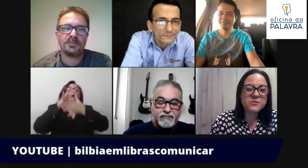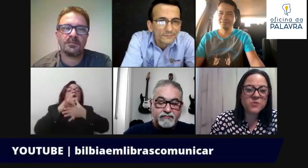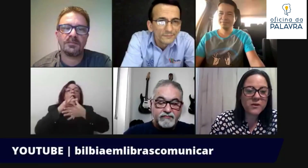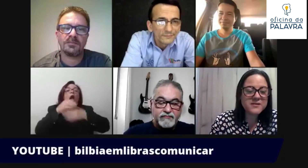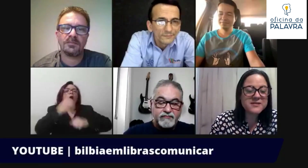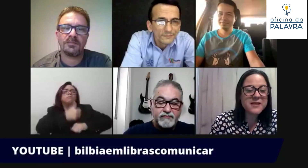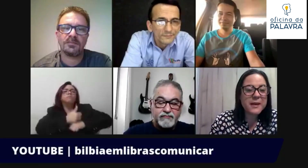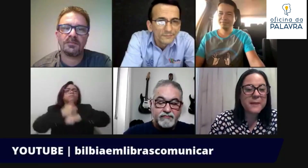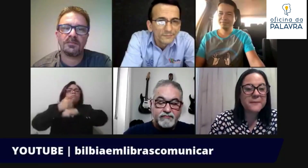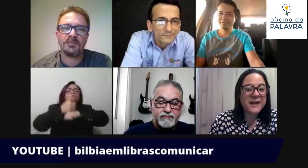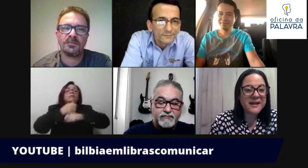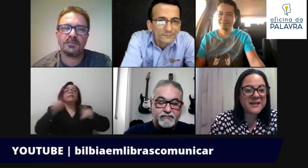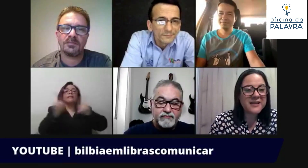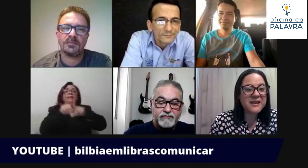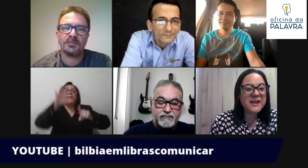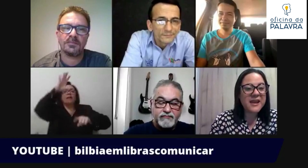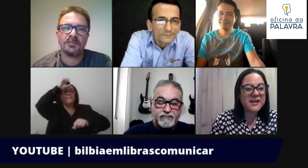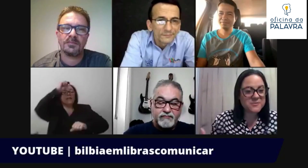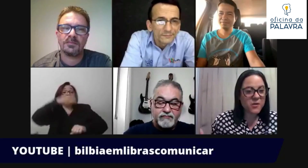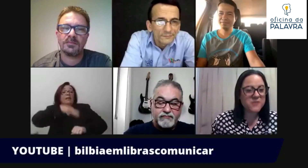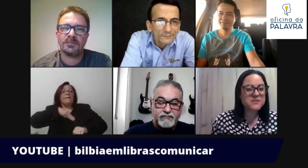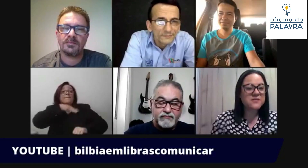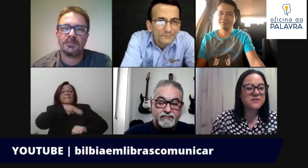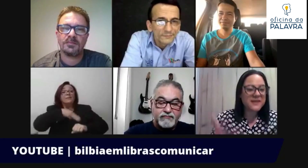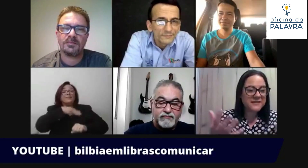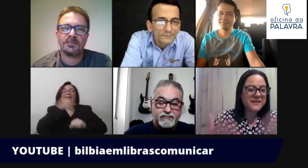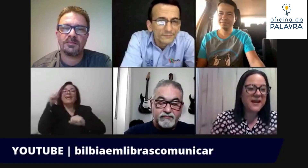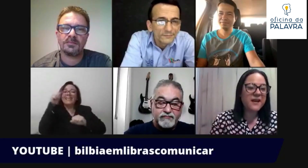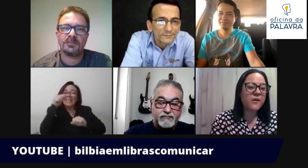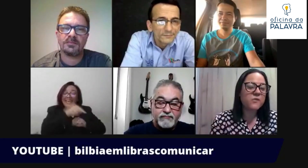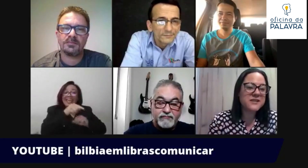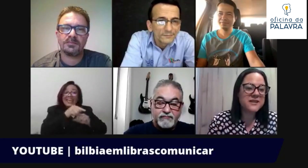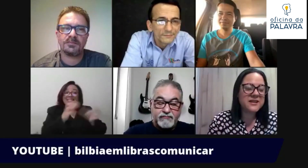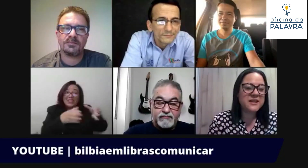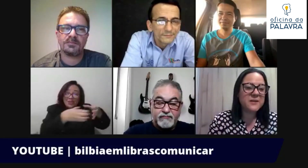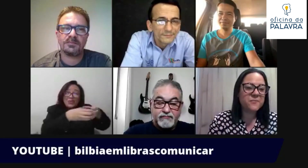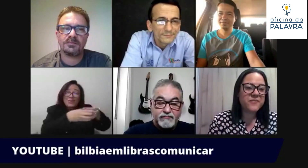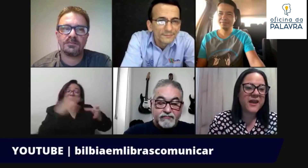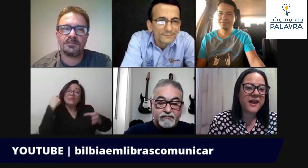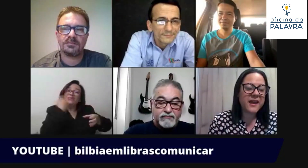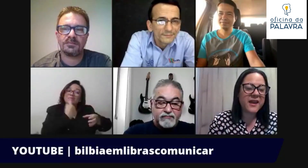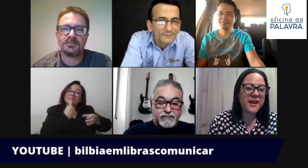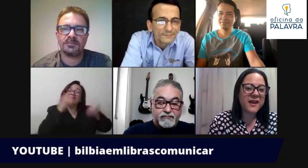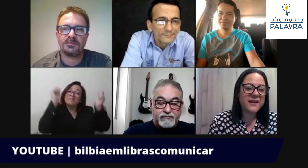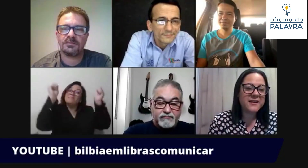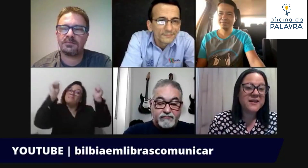sobre missões, para que eles possam, né, conseguir